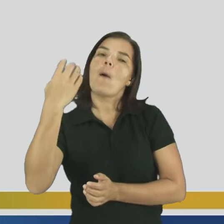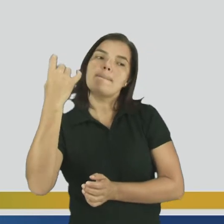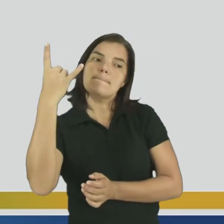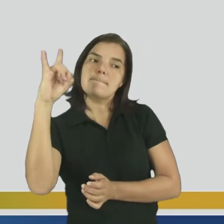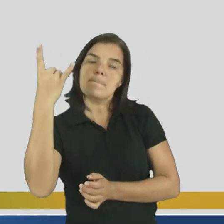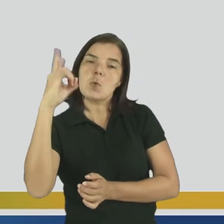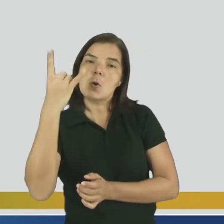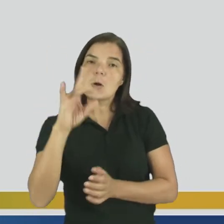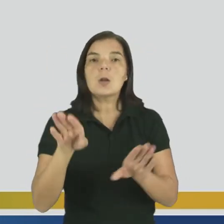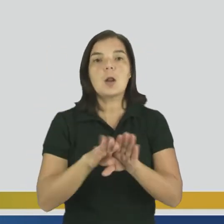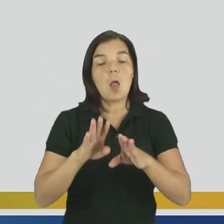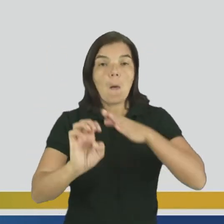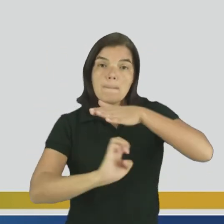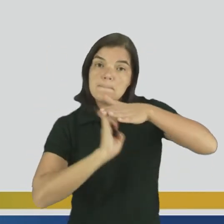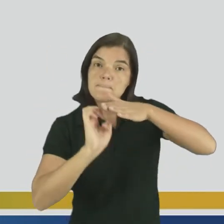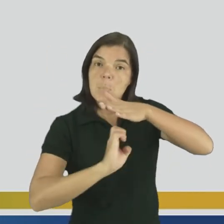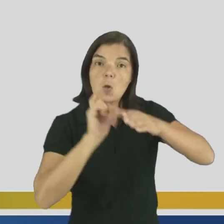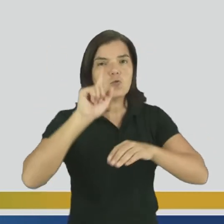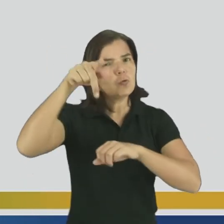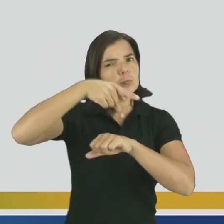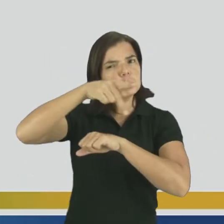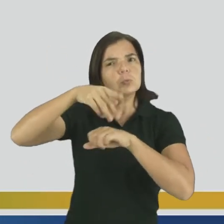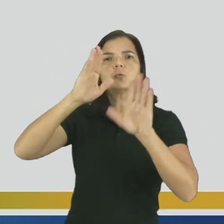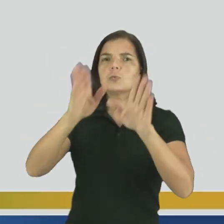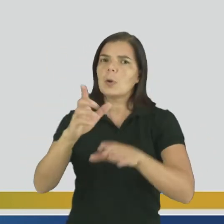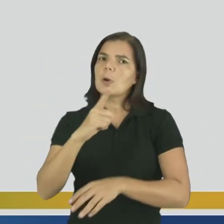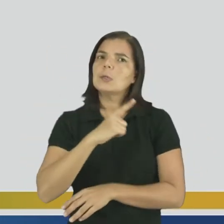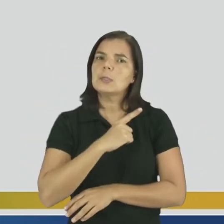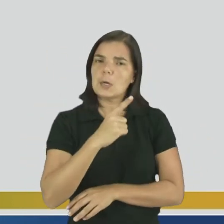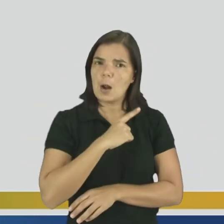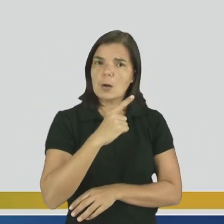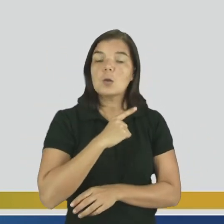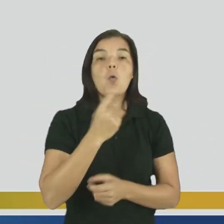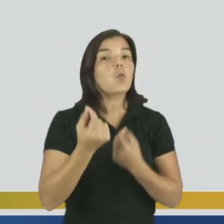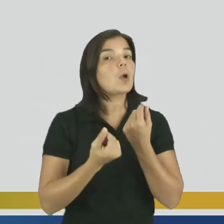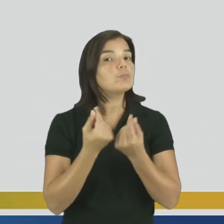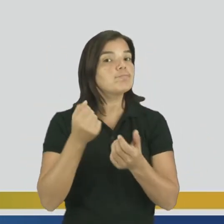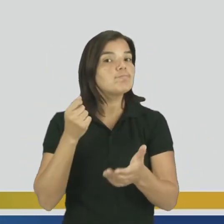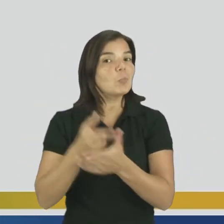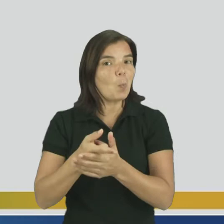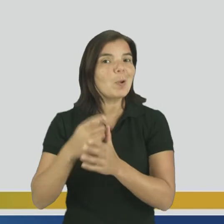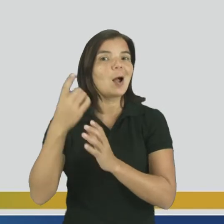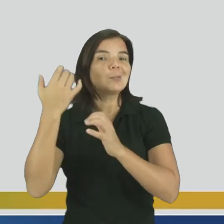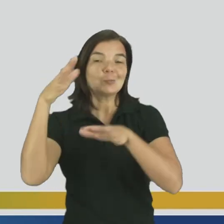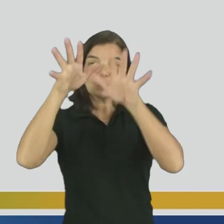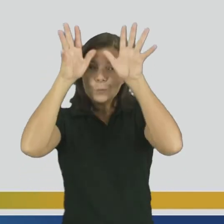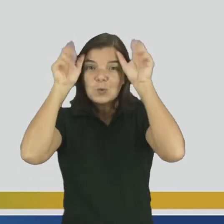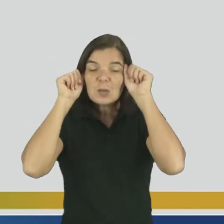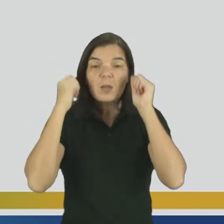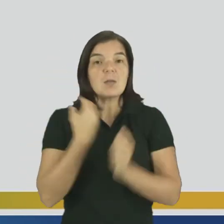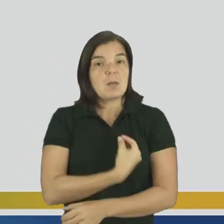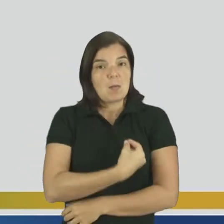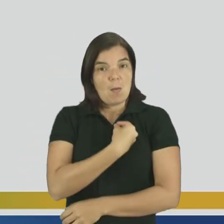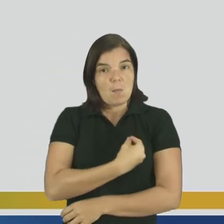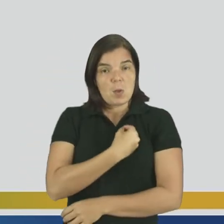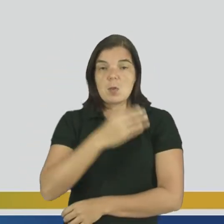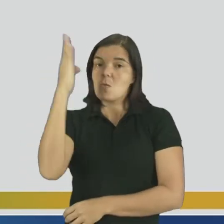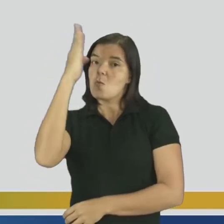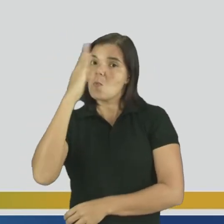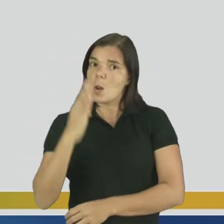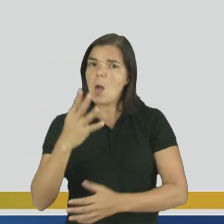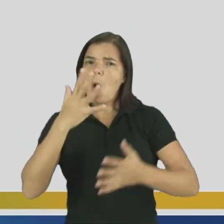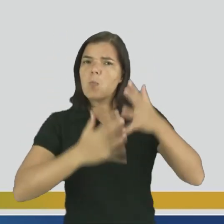ou seja, empresas estrangeiras já tinham aí arrendado o Acre, e portanto a presença de brasileiros